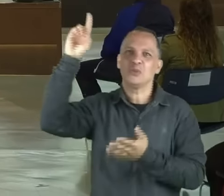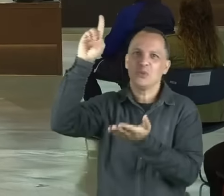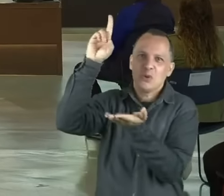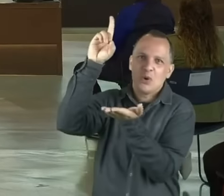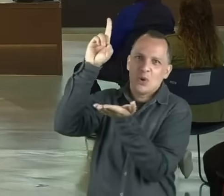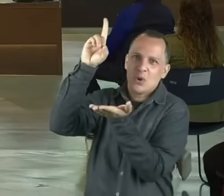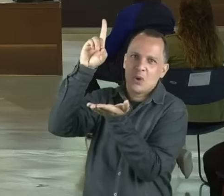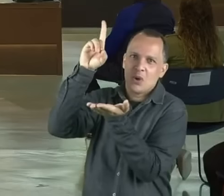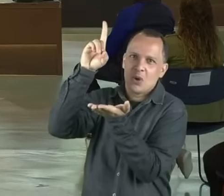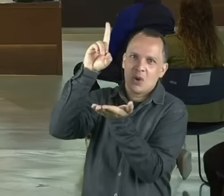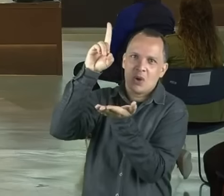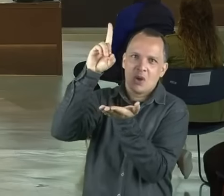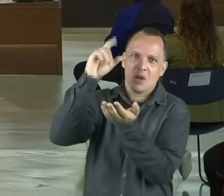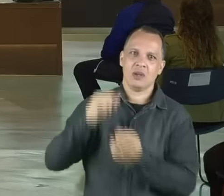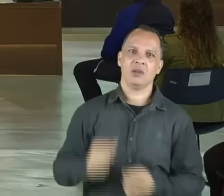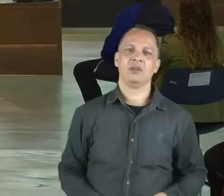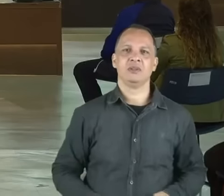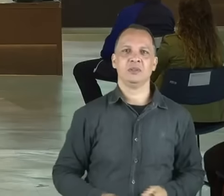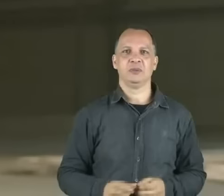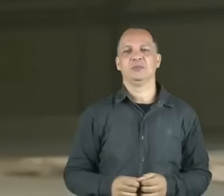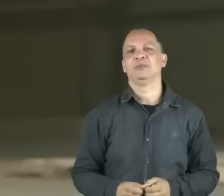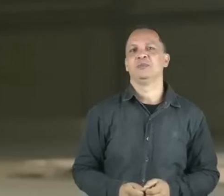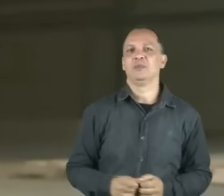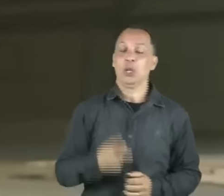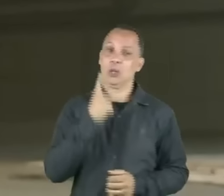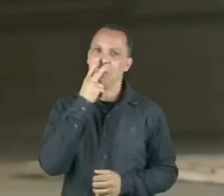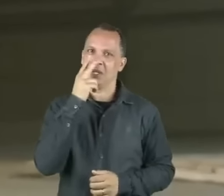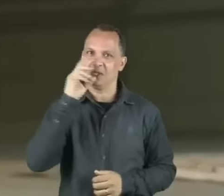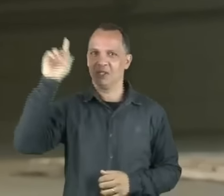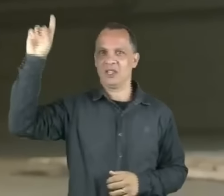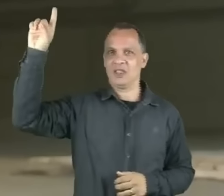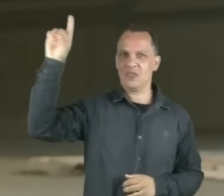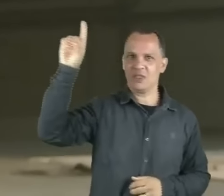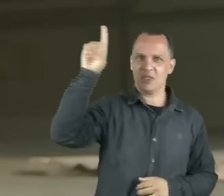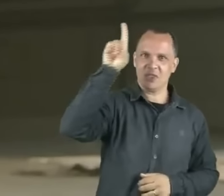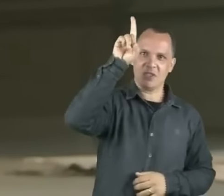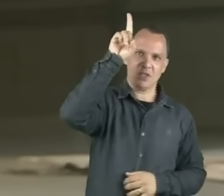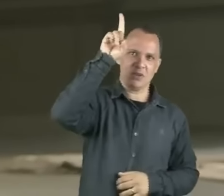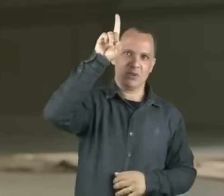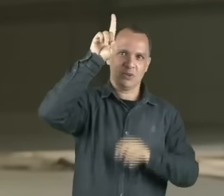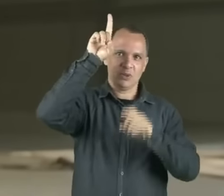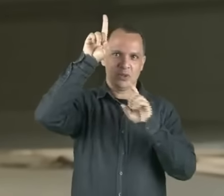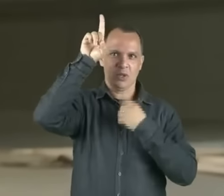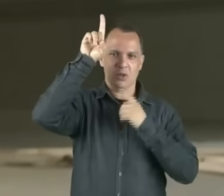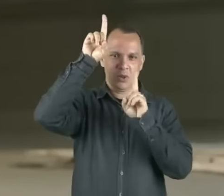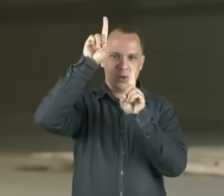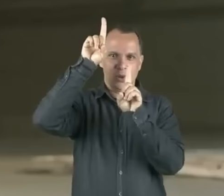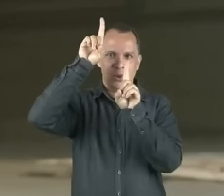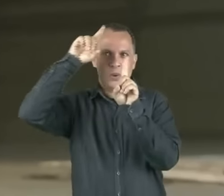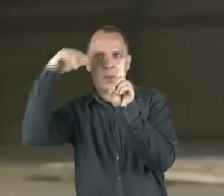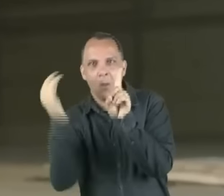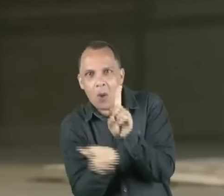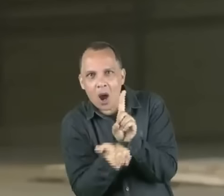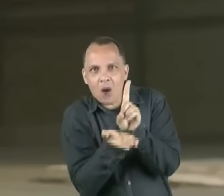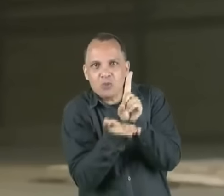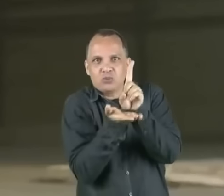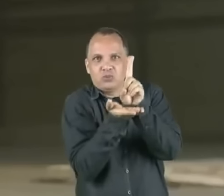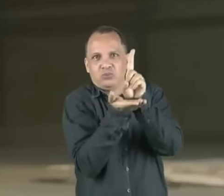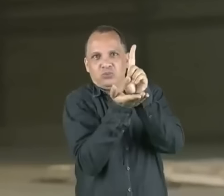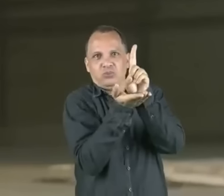Deus segura na minha mão que eu vou é porque Deus quem segura nossa mão